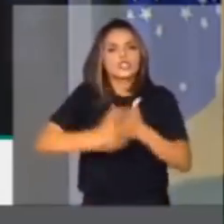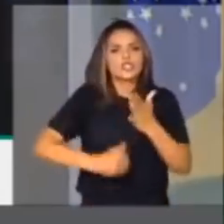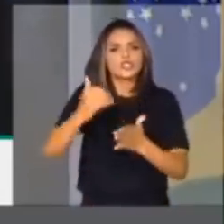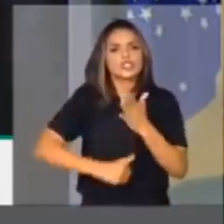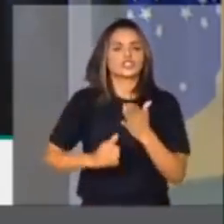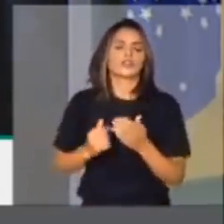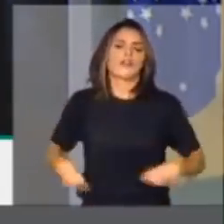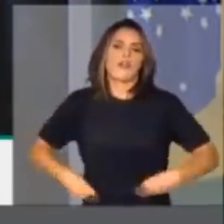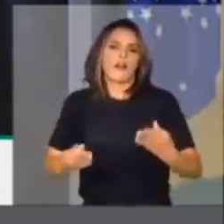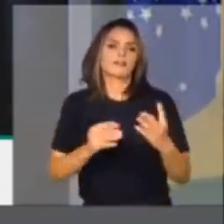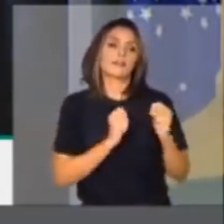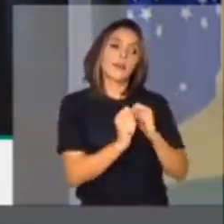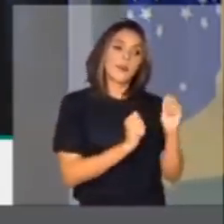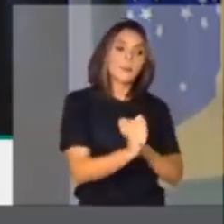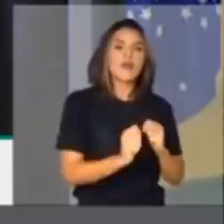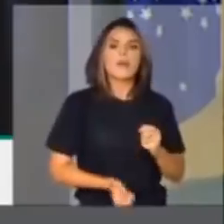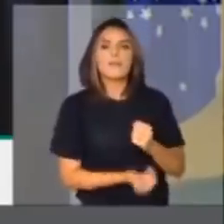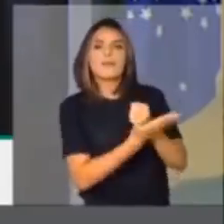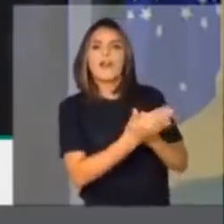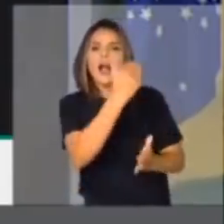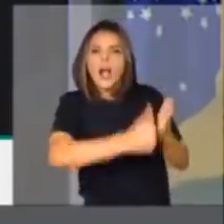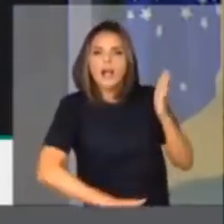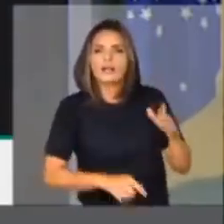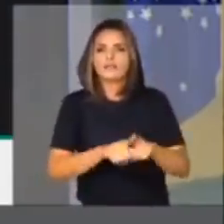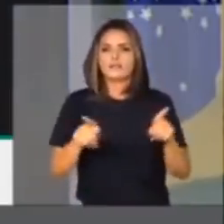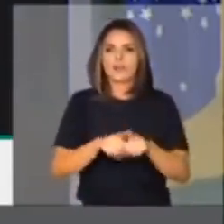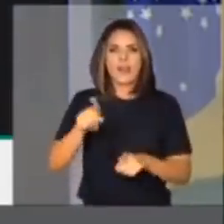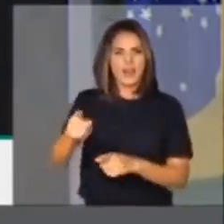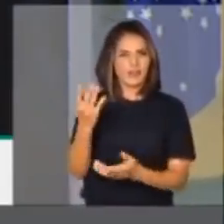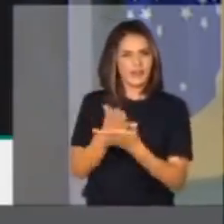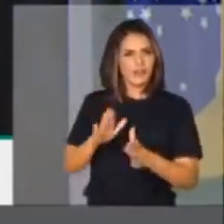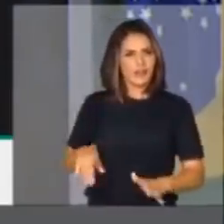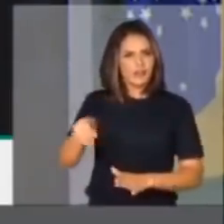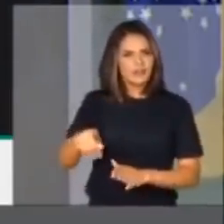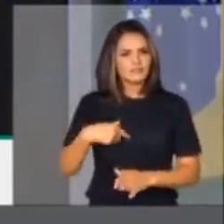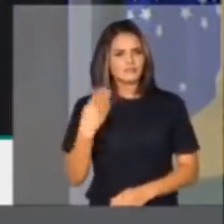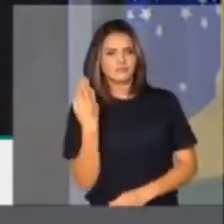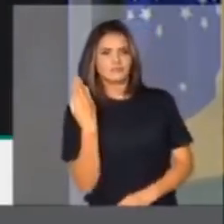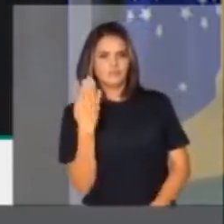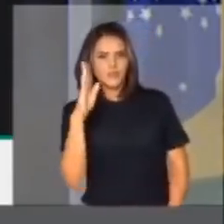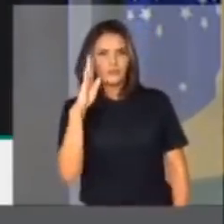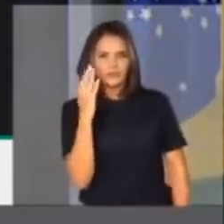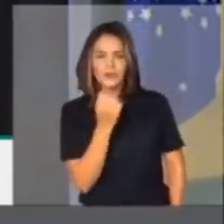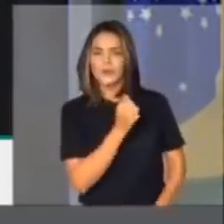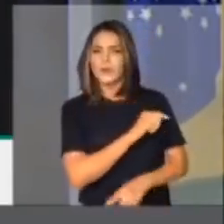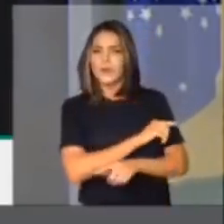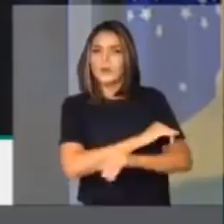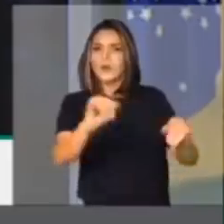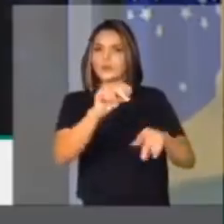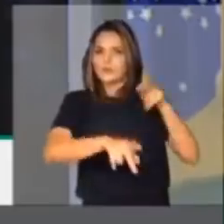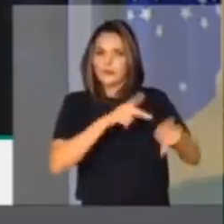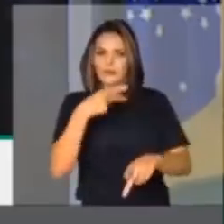de privilégios, e acabar com esse capital político e trair o eleitor adotando em cima de um MP votado a toque